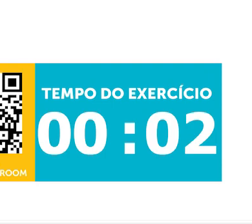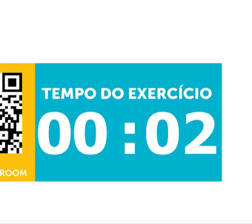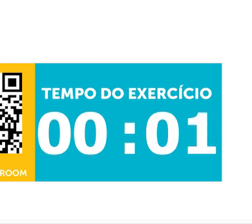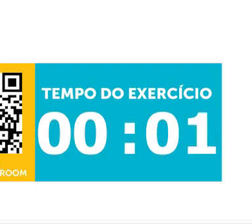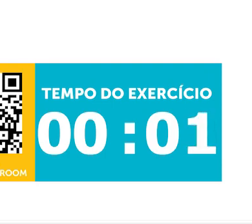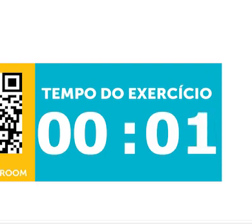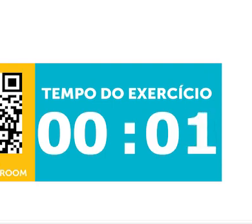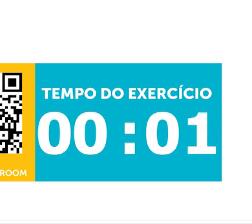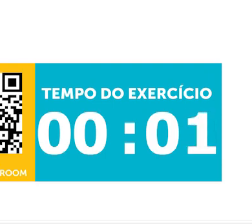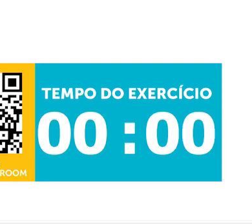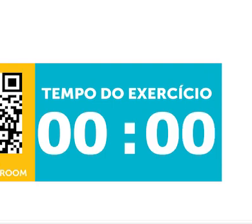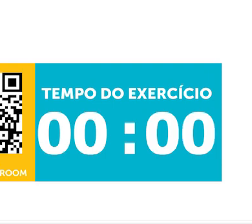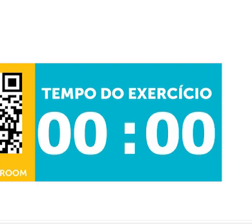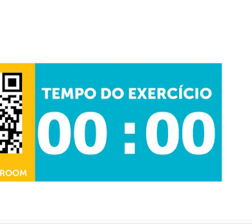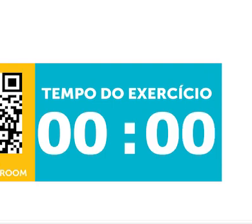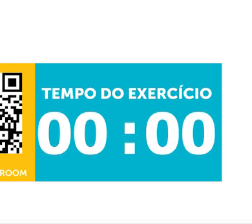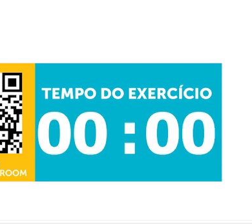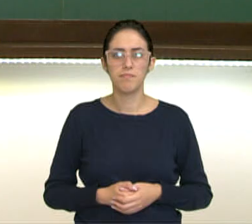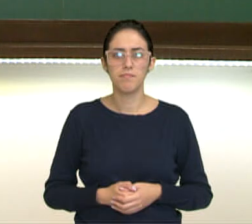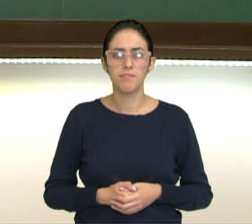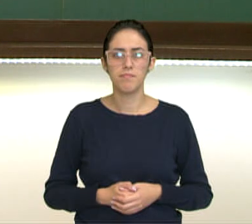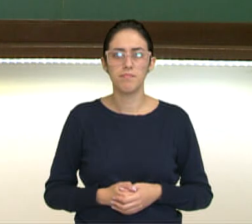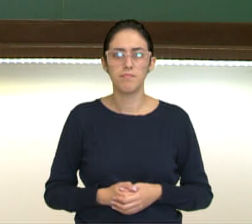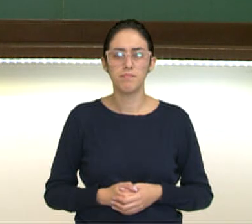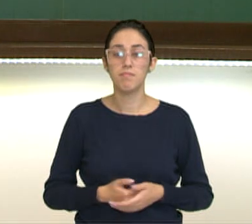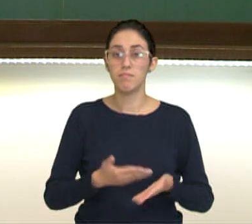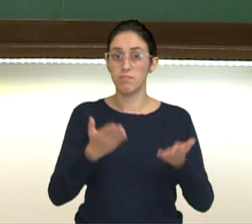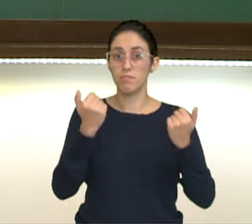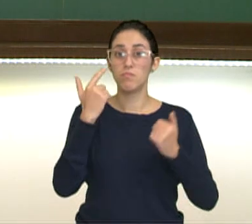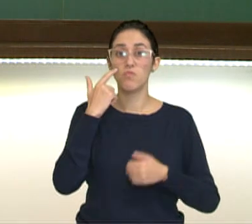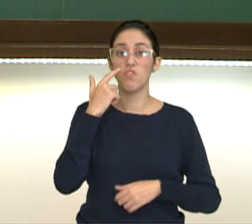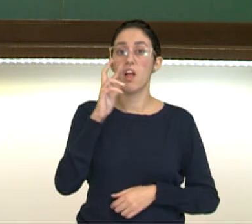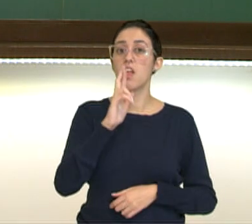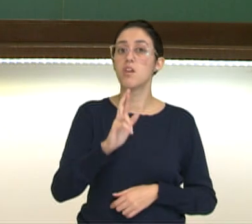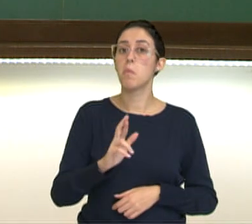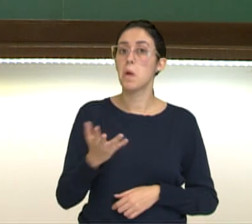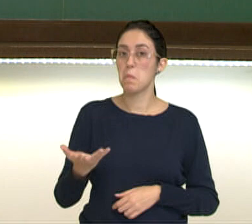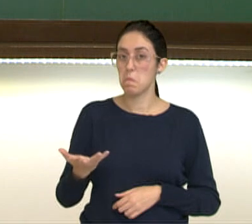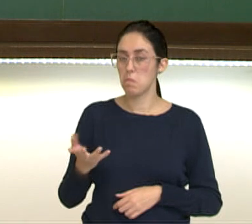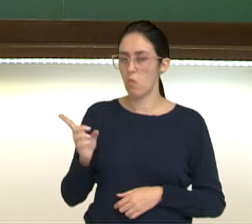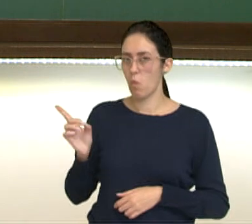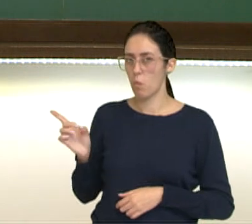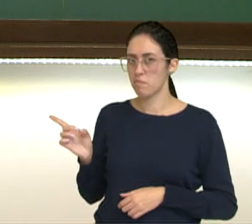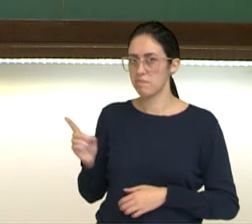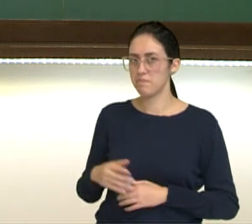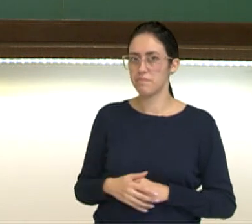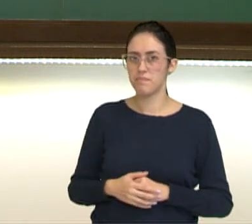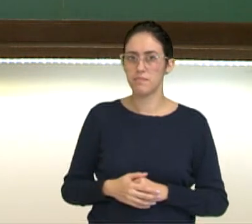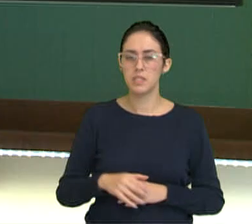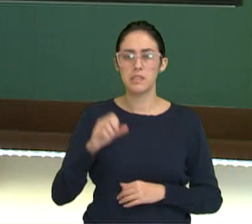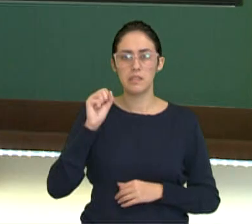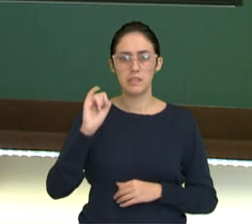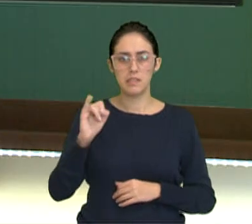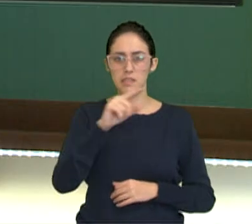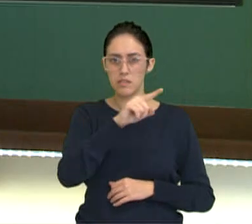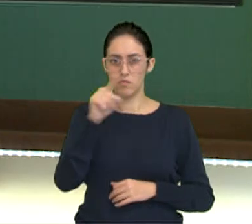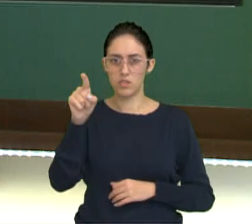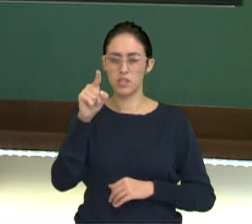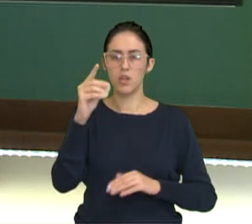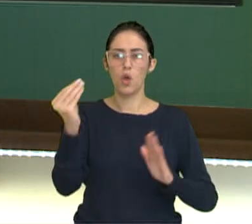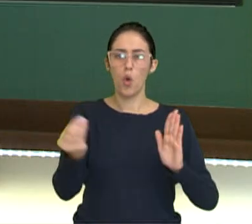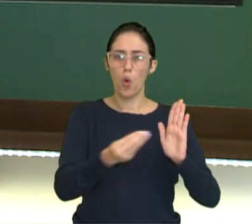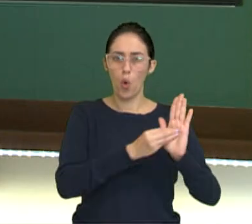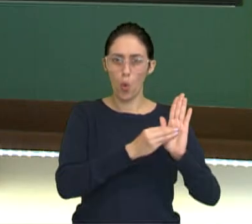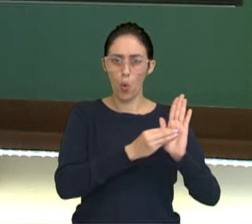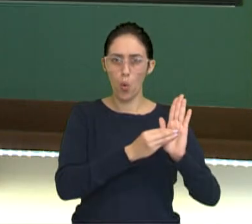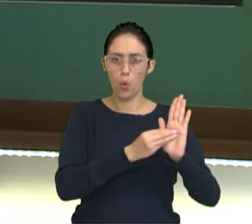Vamos ver as respostas? Bom, Se você colocou aqui controller na